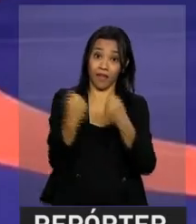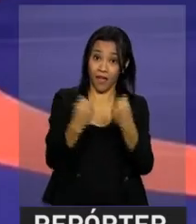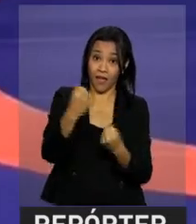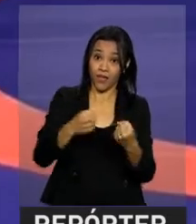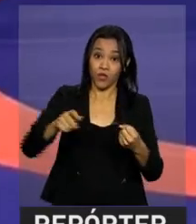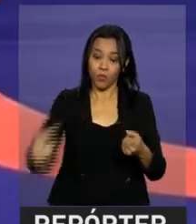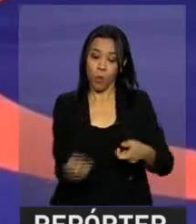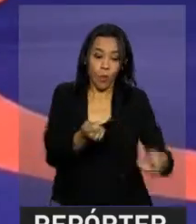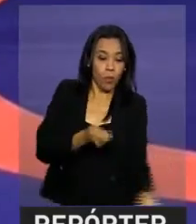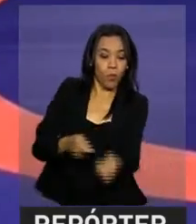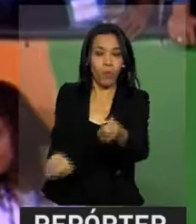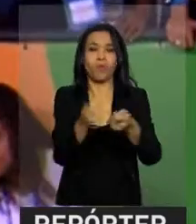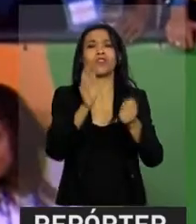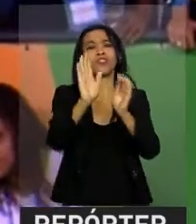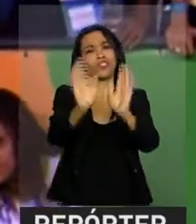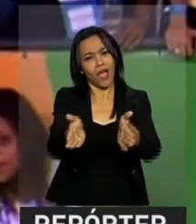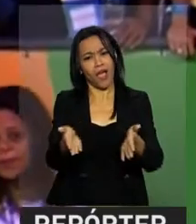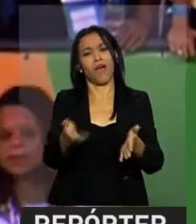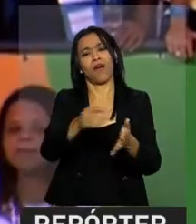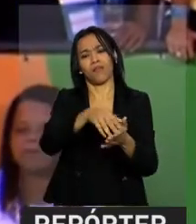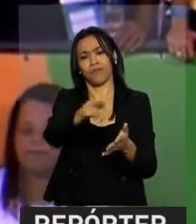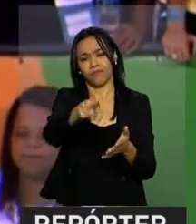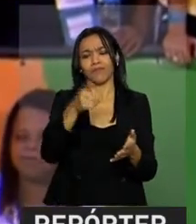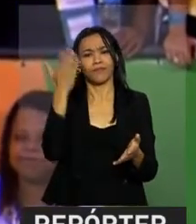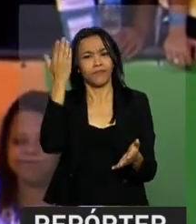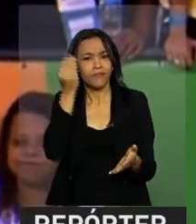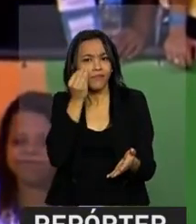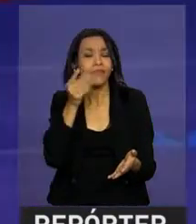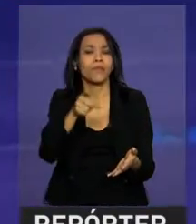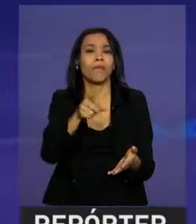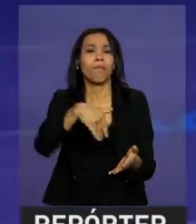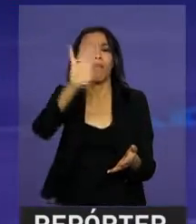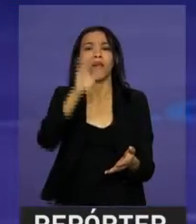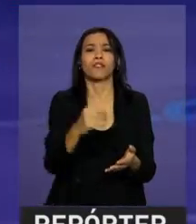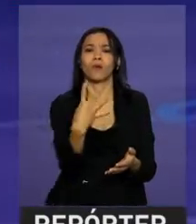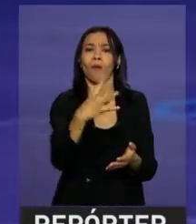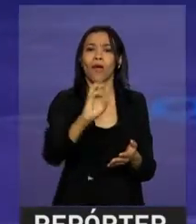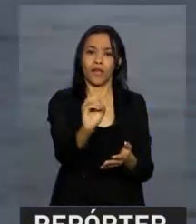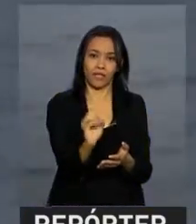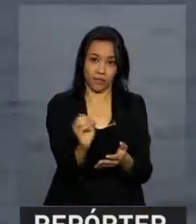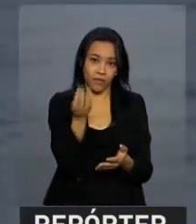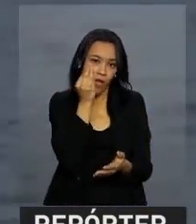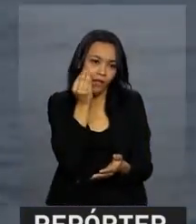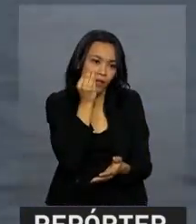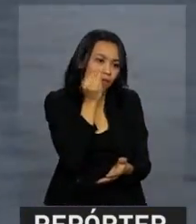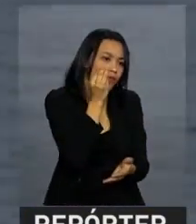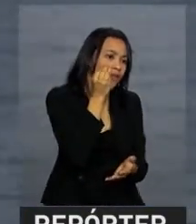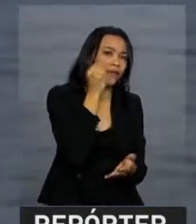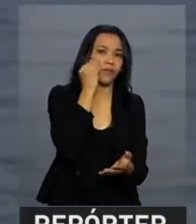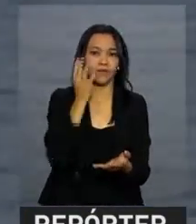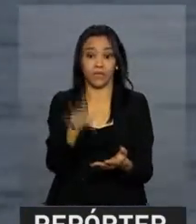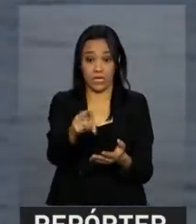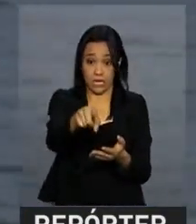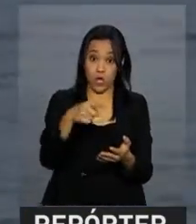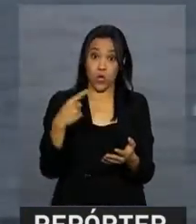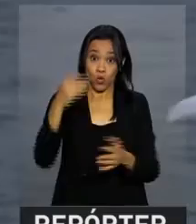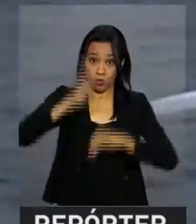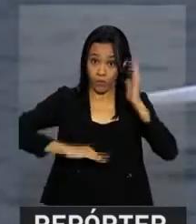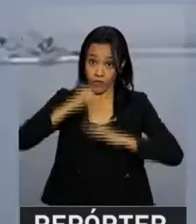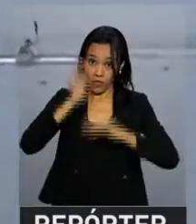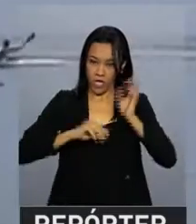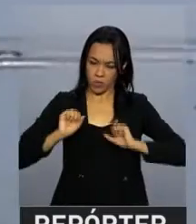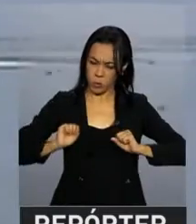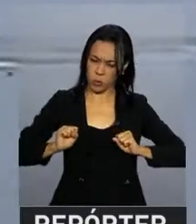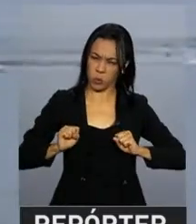e paraolímpicas já foram postas à prova em mais de 40 eventos teste os atletas intensificam cada vez